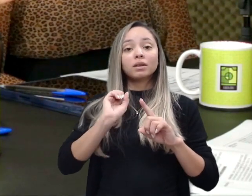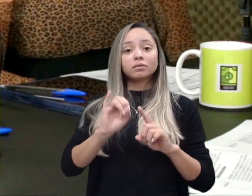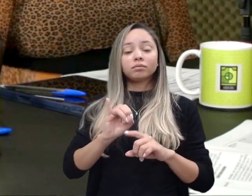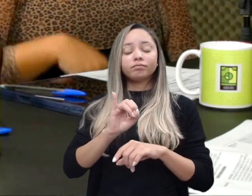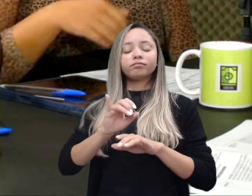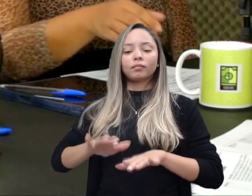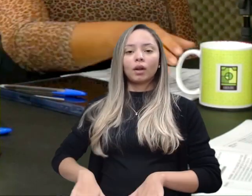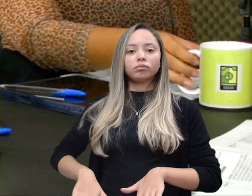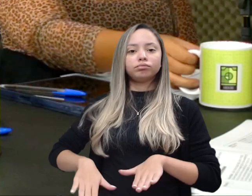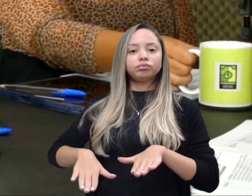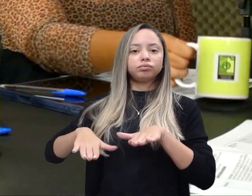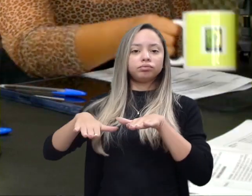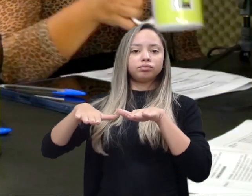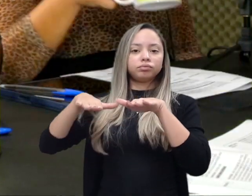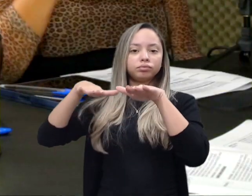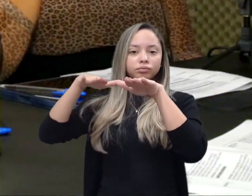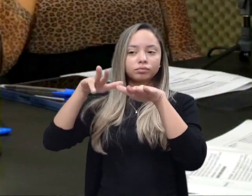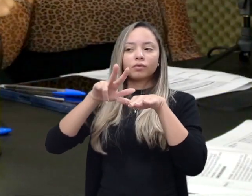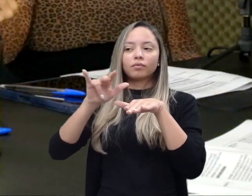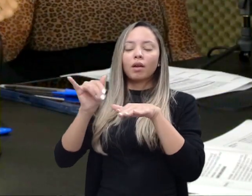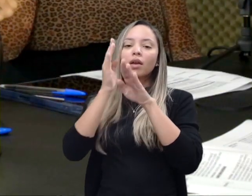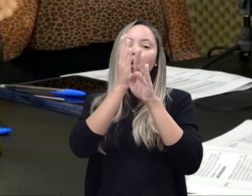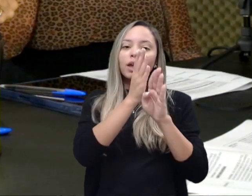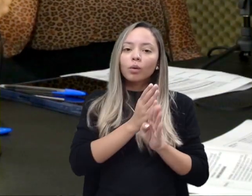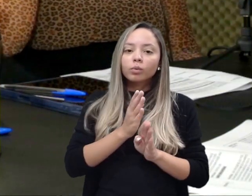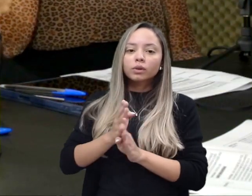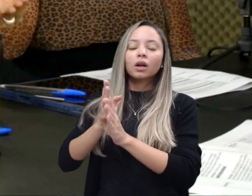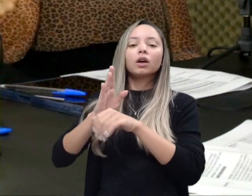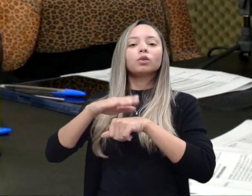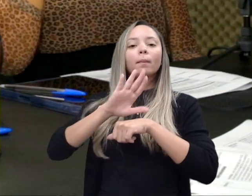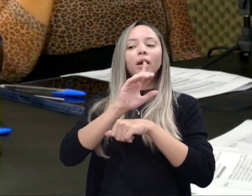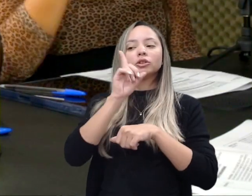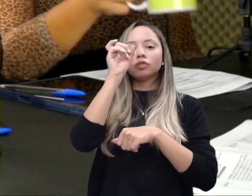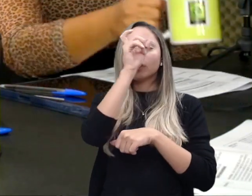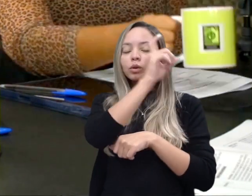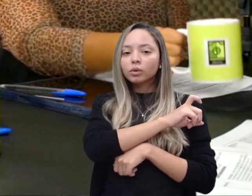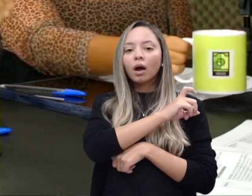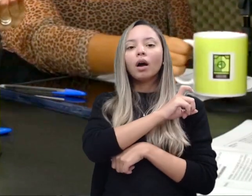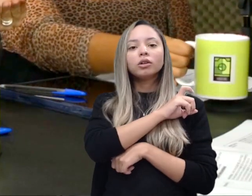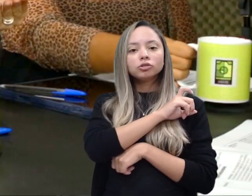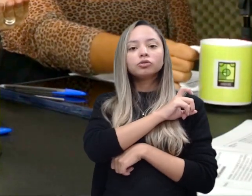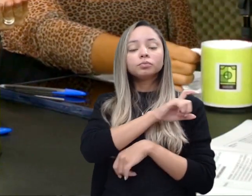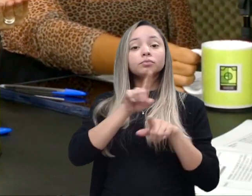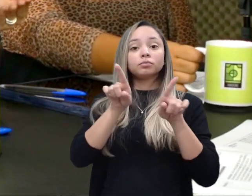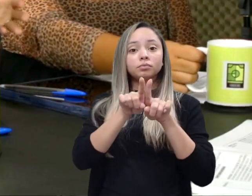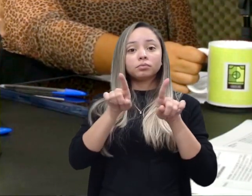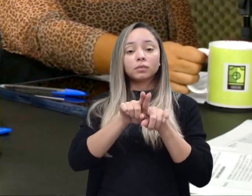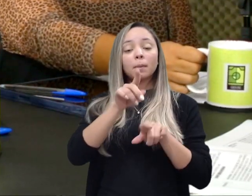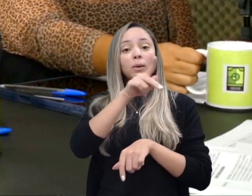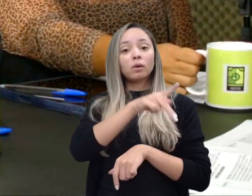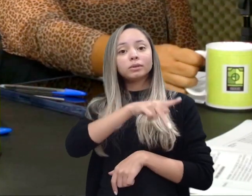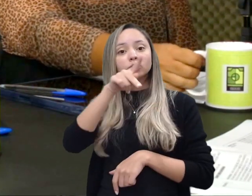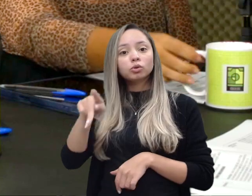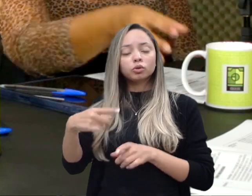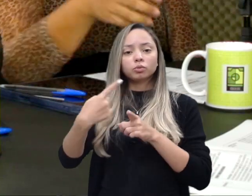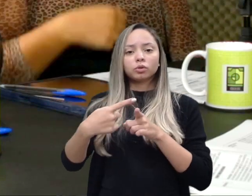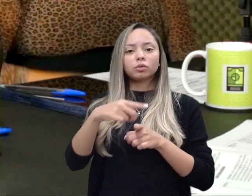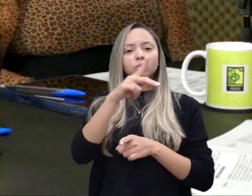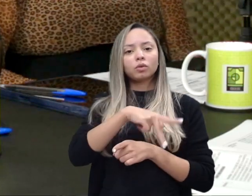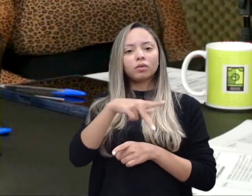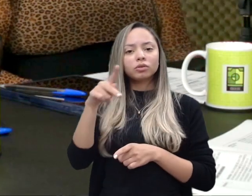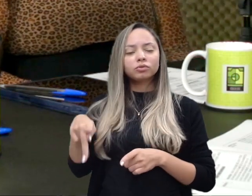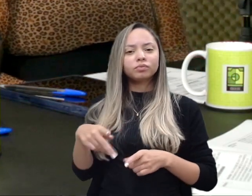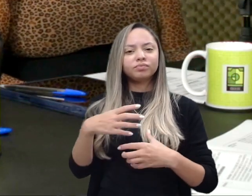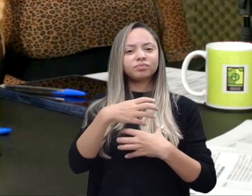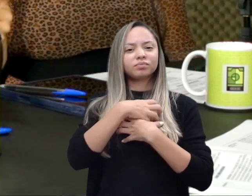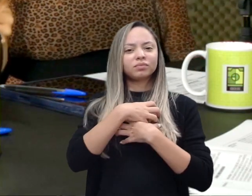nas séries, vai encontrando maiores dificuldades, inclusive de capacitação dos professores, porque os professores já começam a se tornar